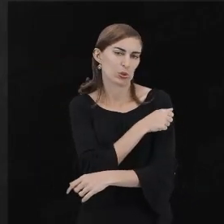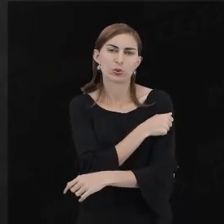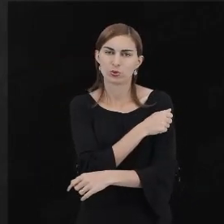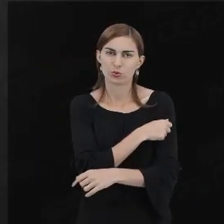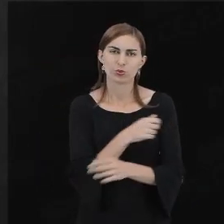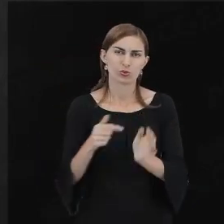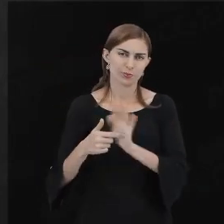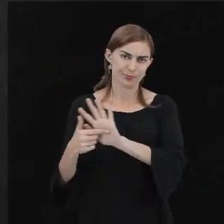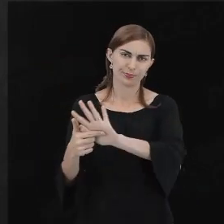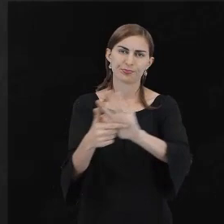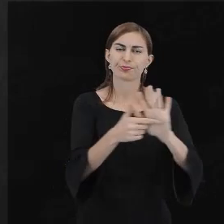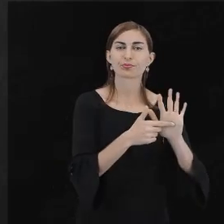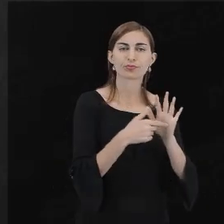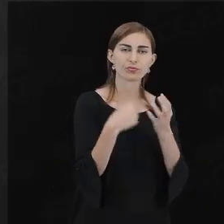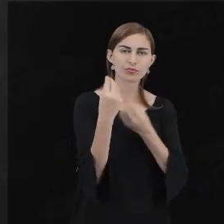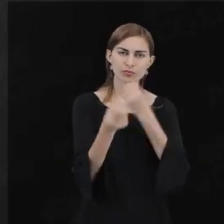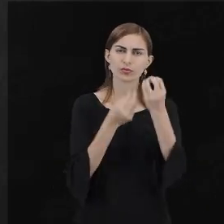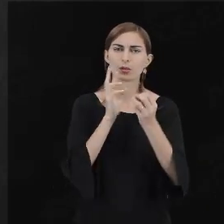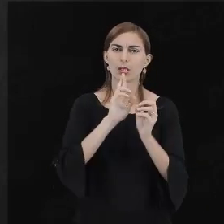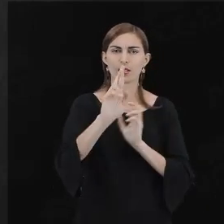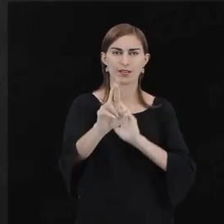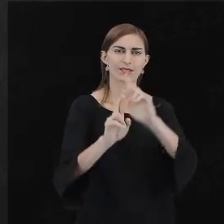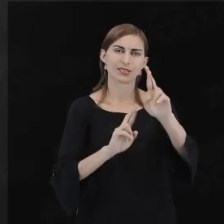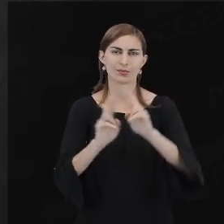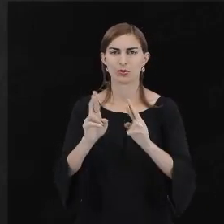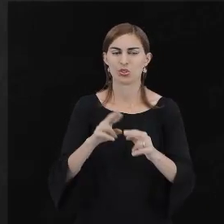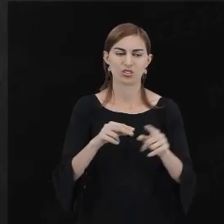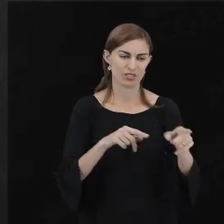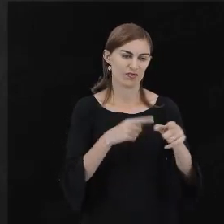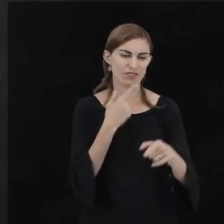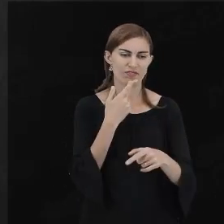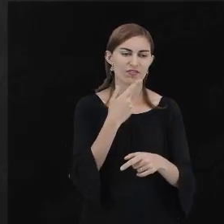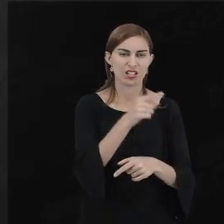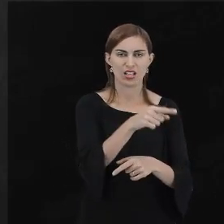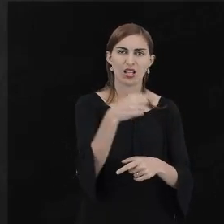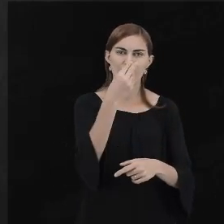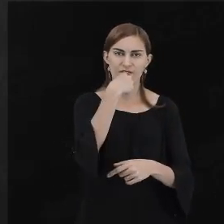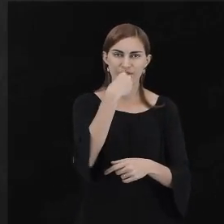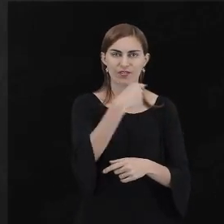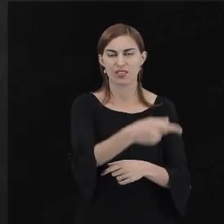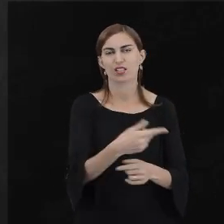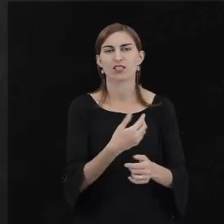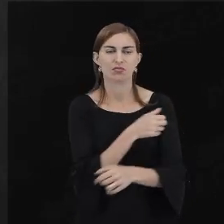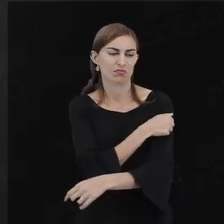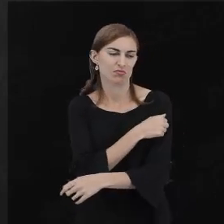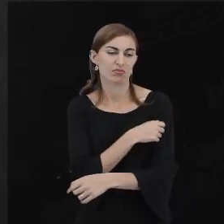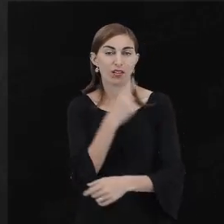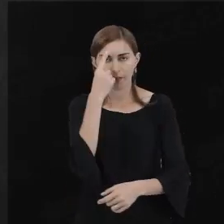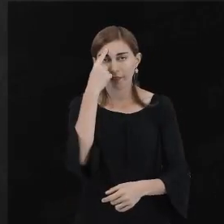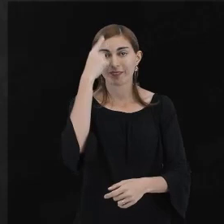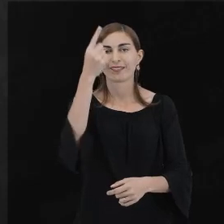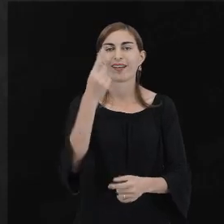populares, trariam a não performatividade desses estudantes que se apresentavam